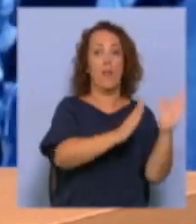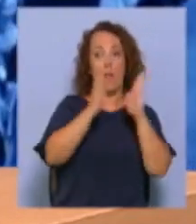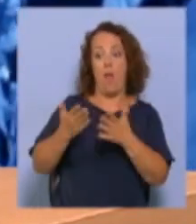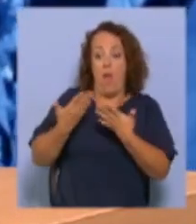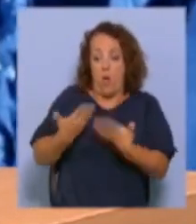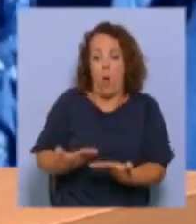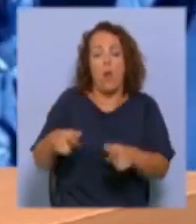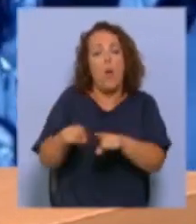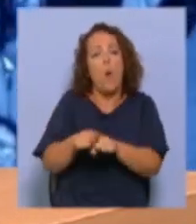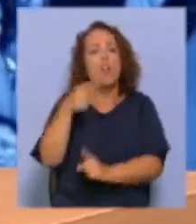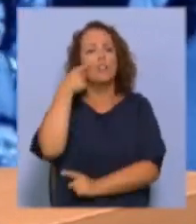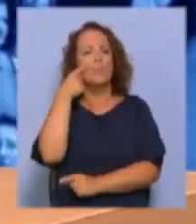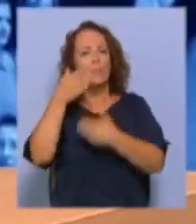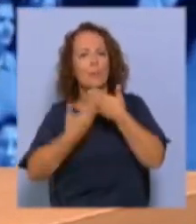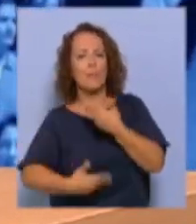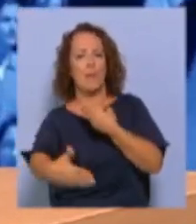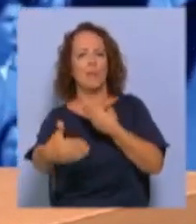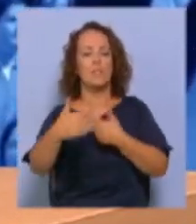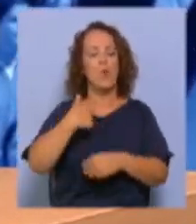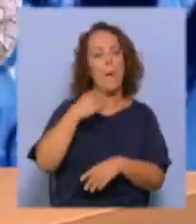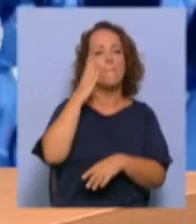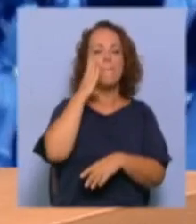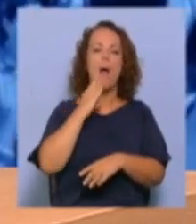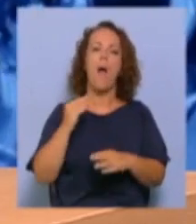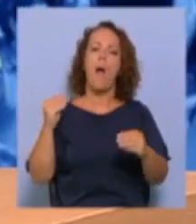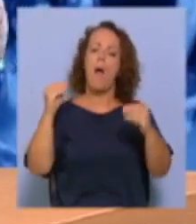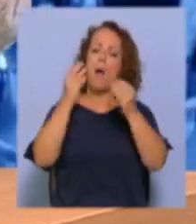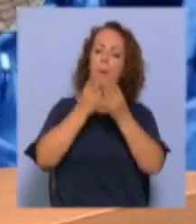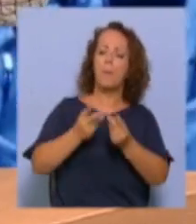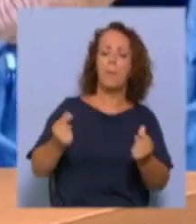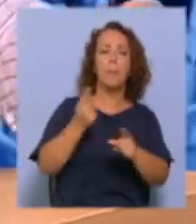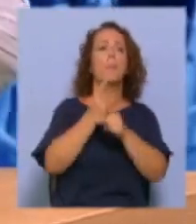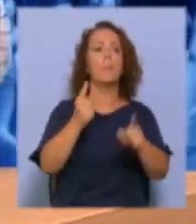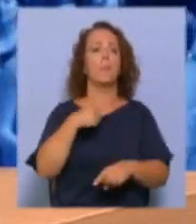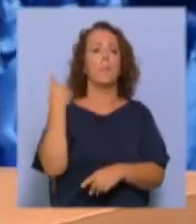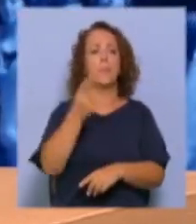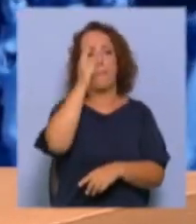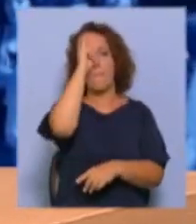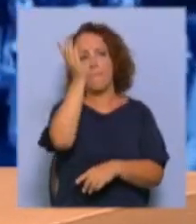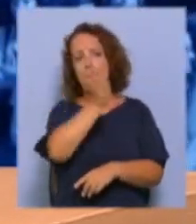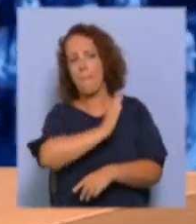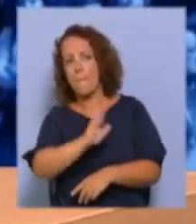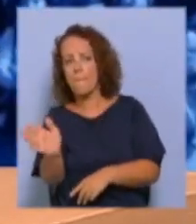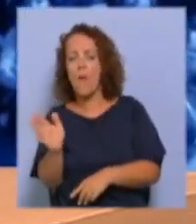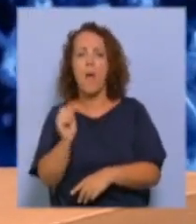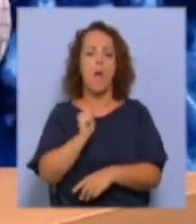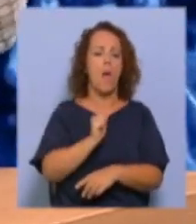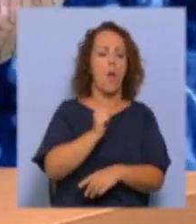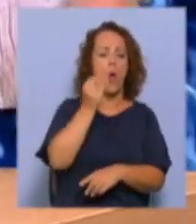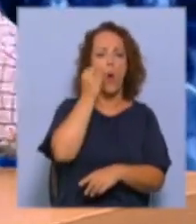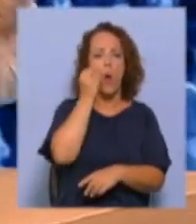nós vamos fazer. Eu creio que muito mais diluída. Basta ver na exercitação dos instrumentos, das